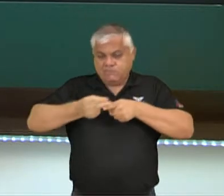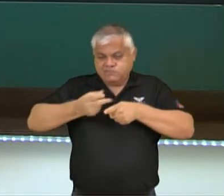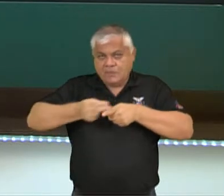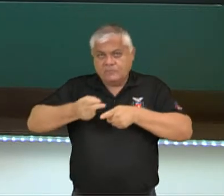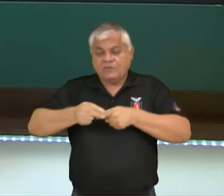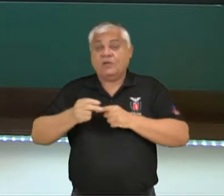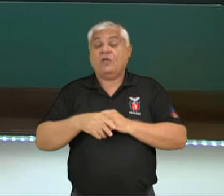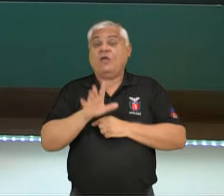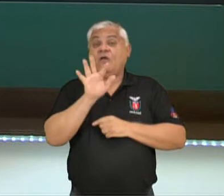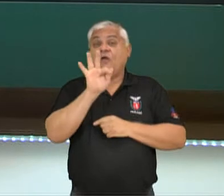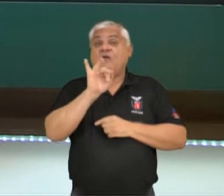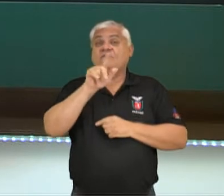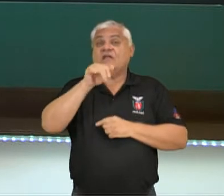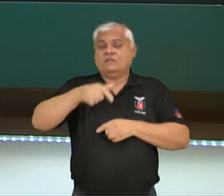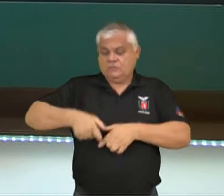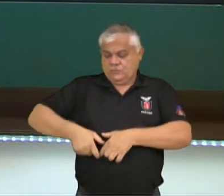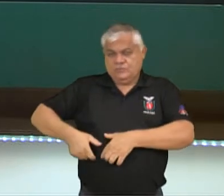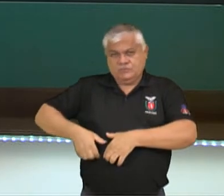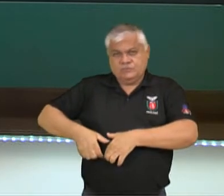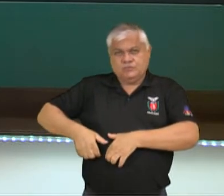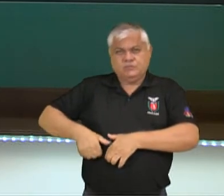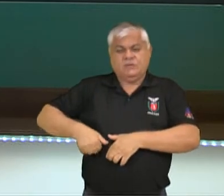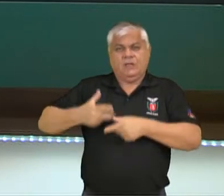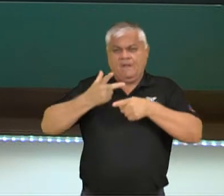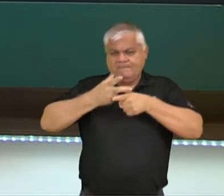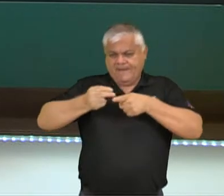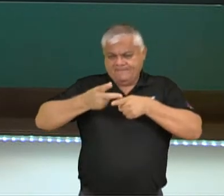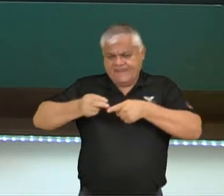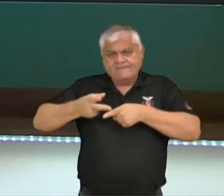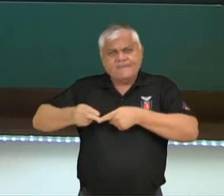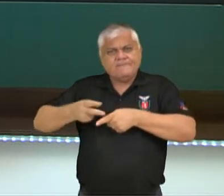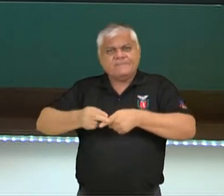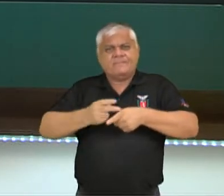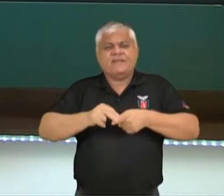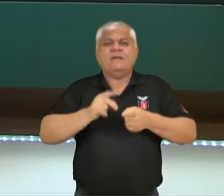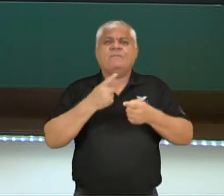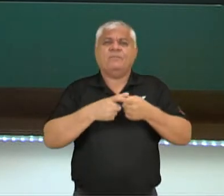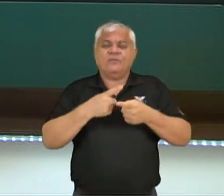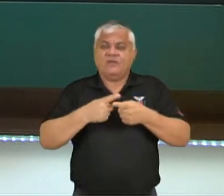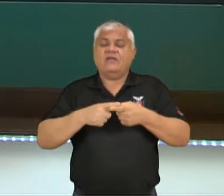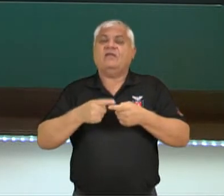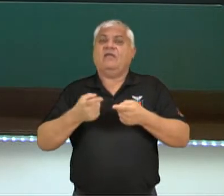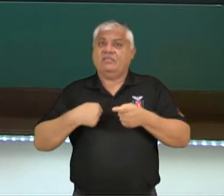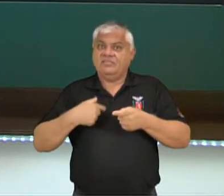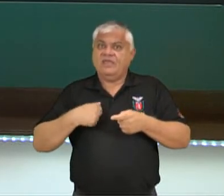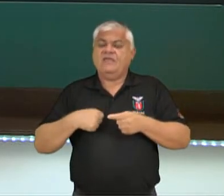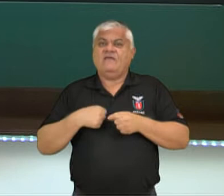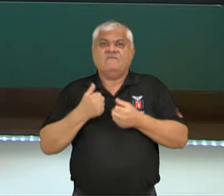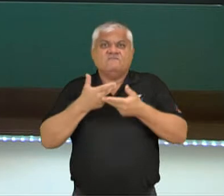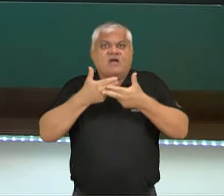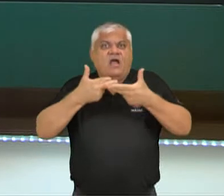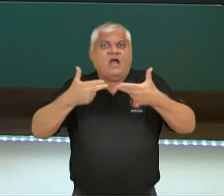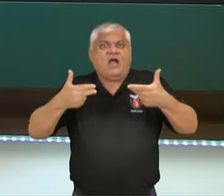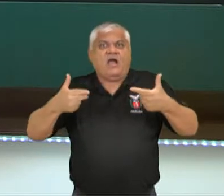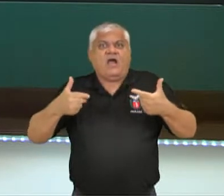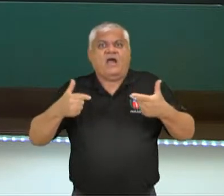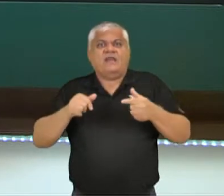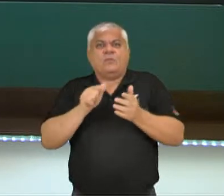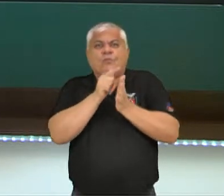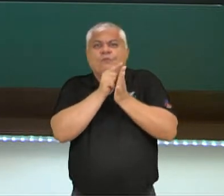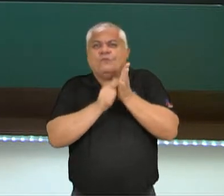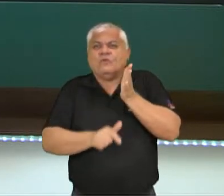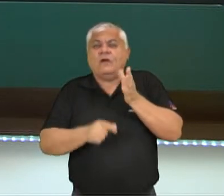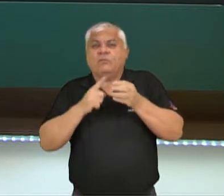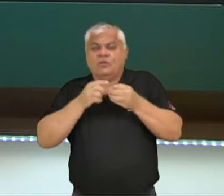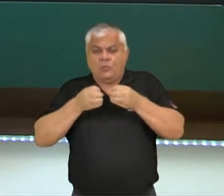onde ocorre a maior parte, né, dessa desintoxicação, essas células são ricas em retículo endoplasmático liso. Se a gente